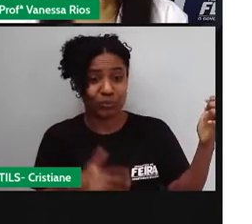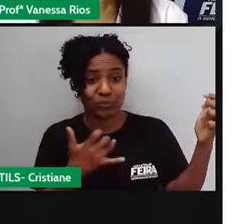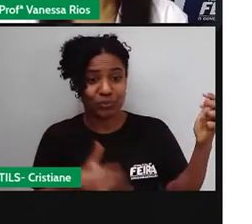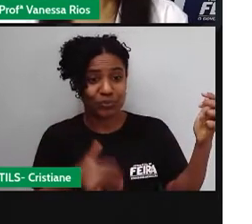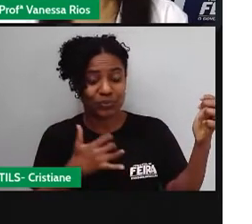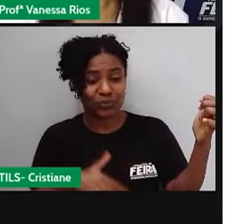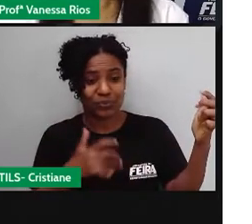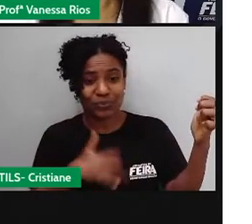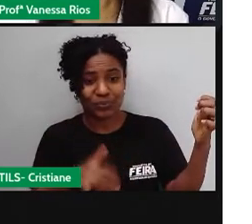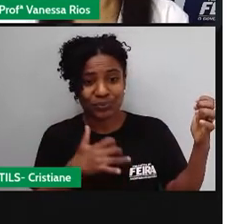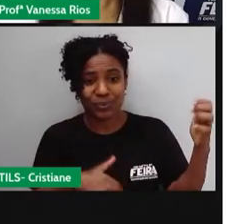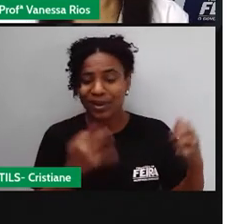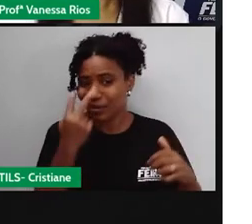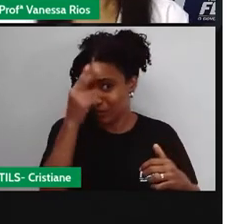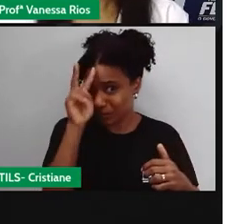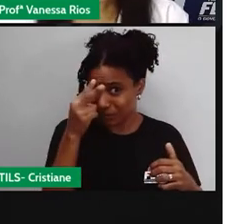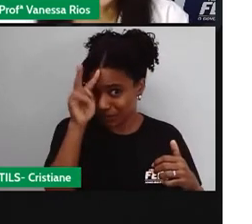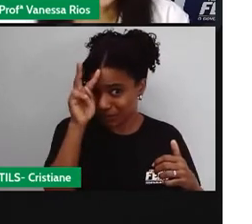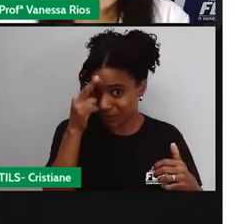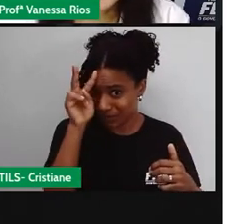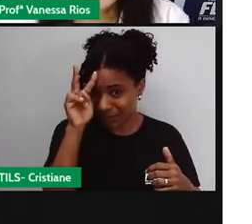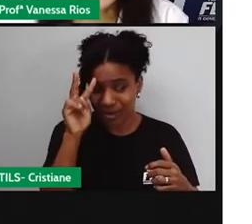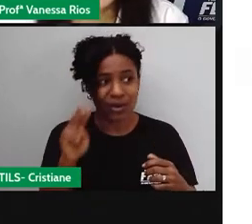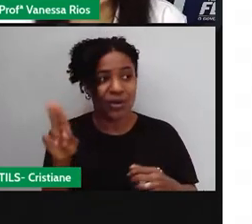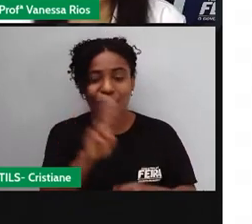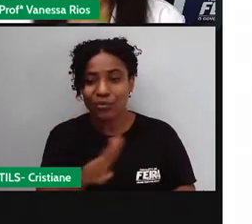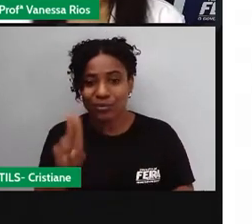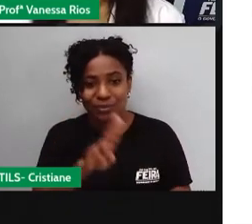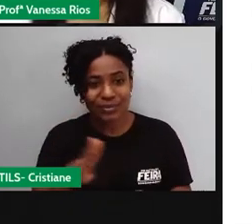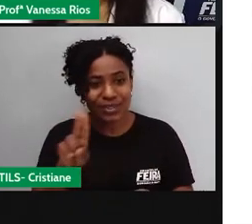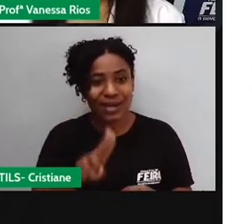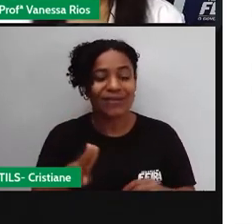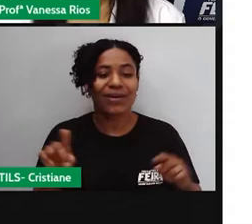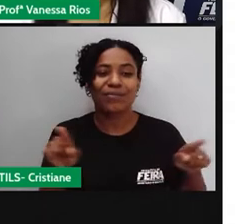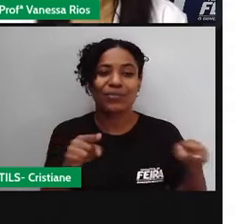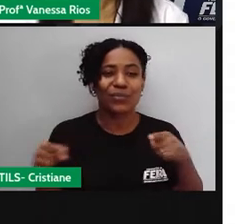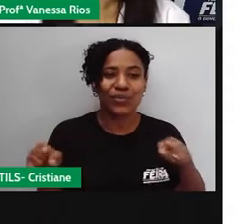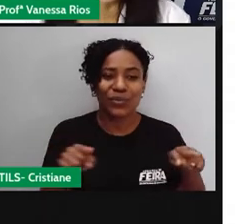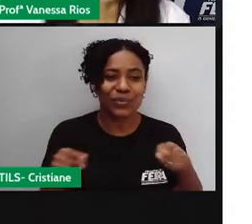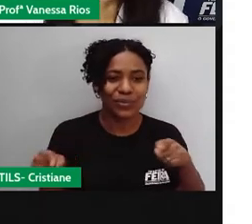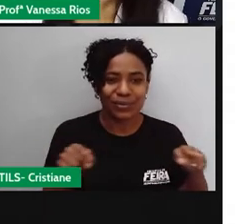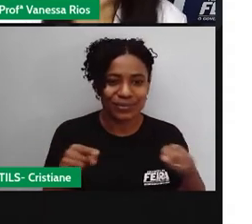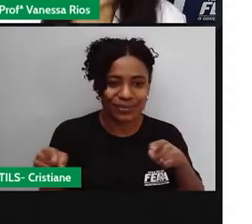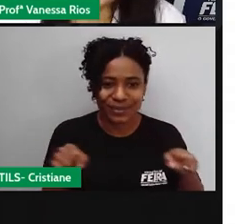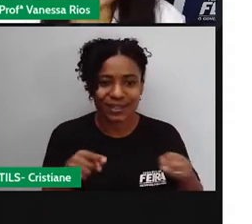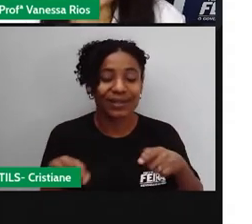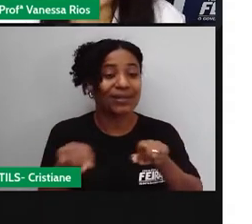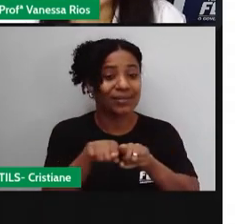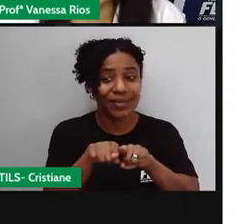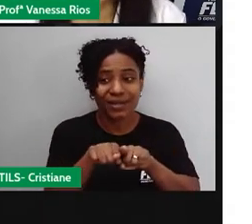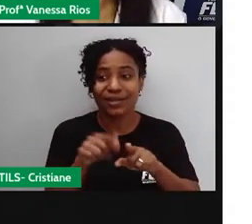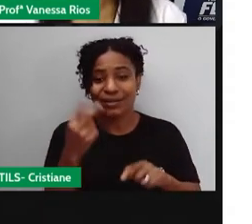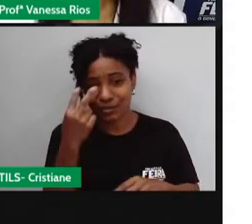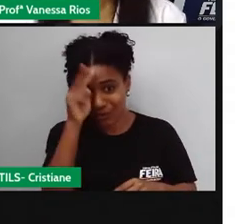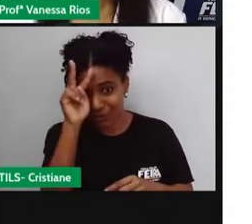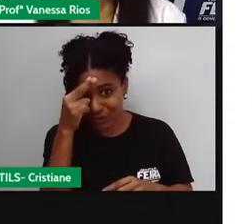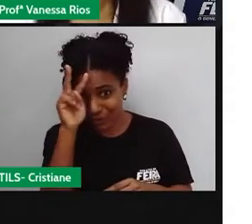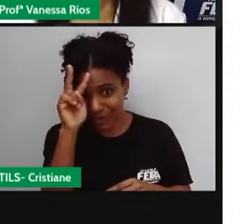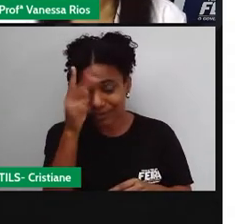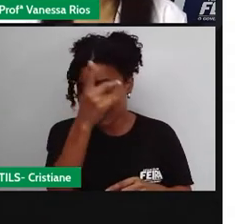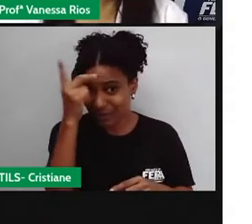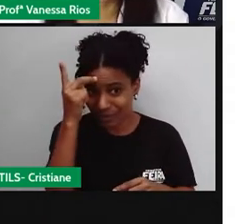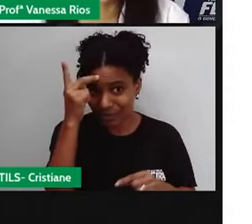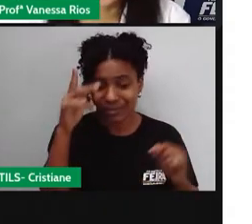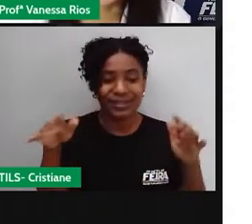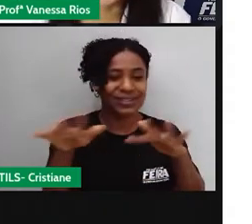as histórias aí utilizando instrumentos musicais, expondo, né, as histórias para as pessoas assistirem,